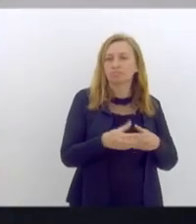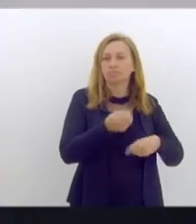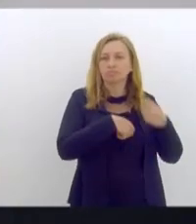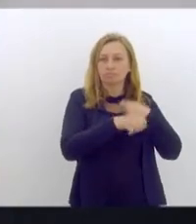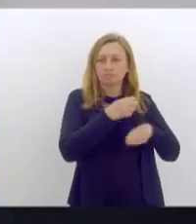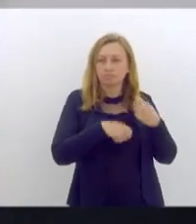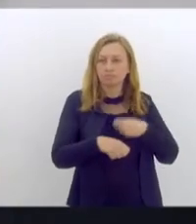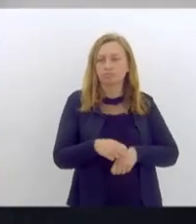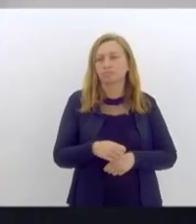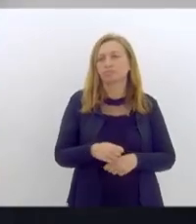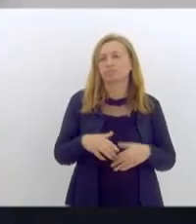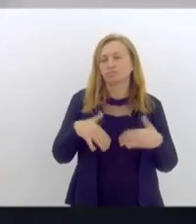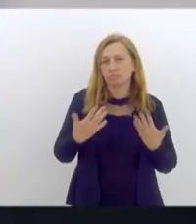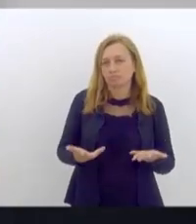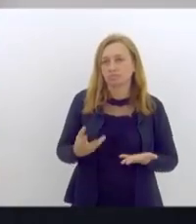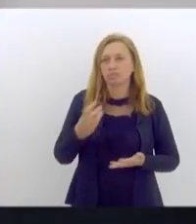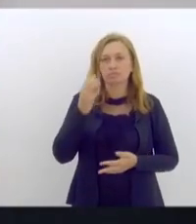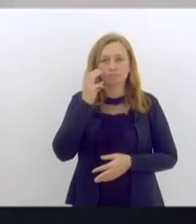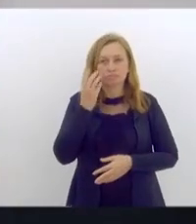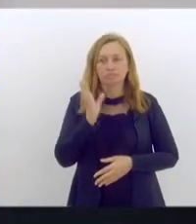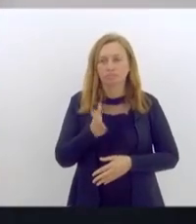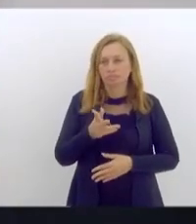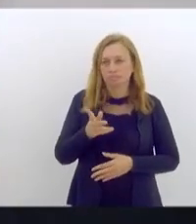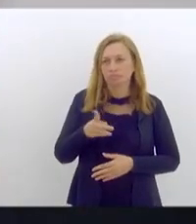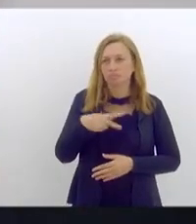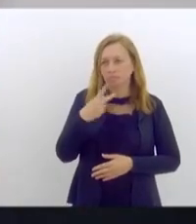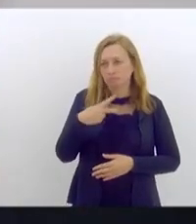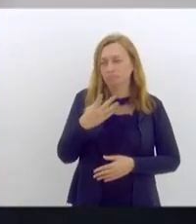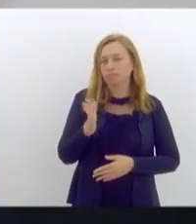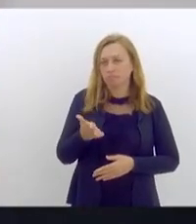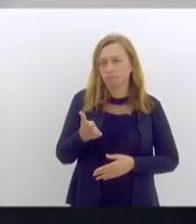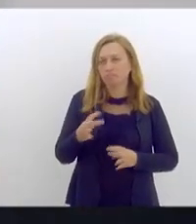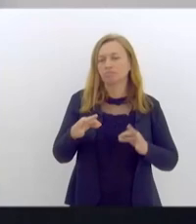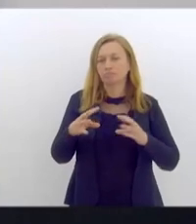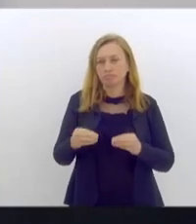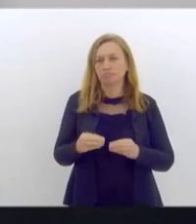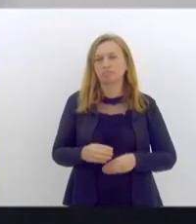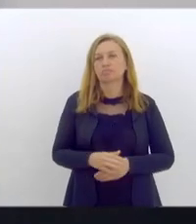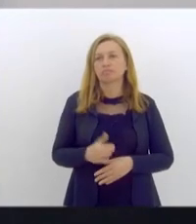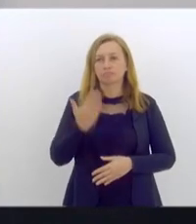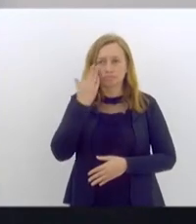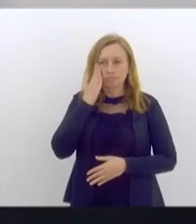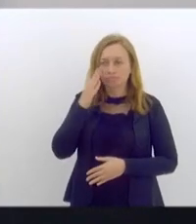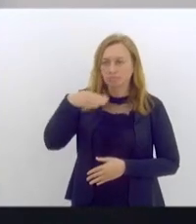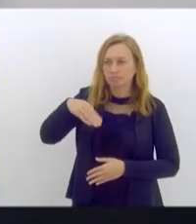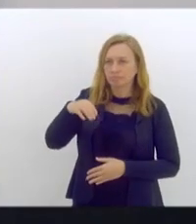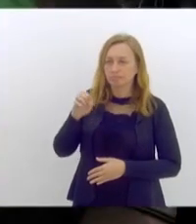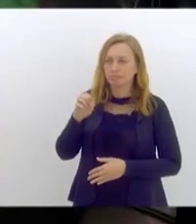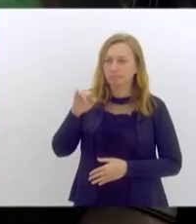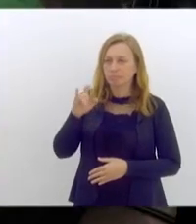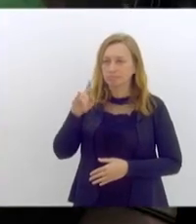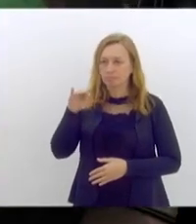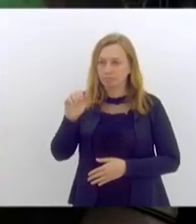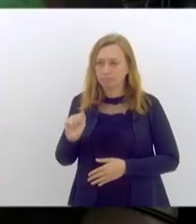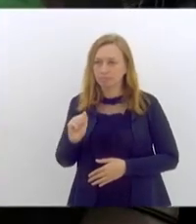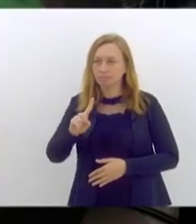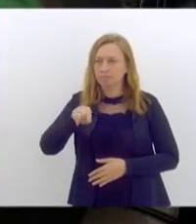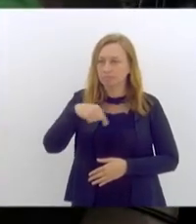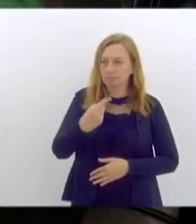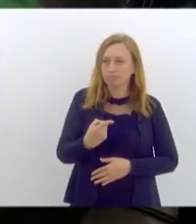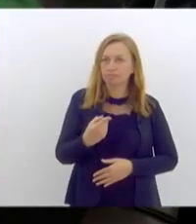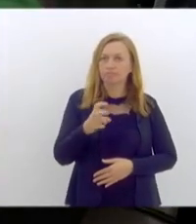Economia Então as do valdec já passamos todas entendeu depois